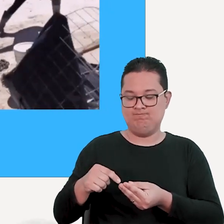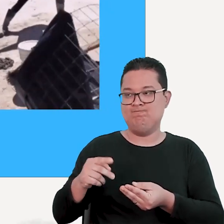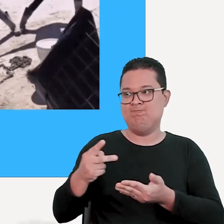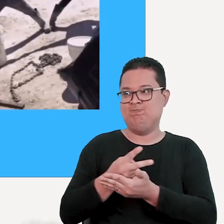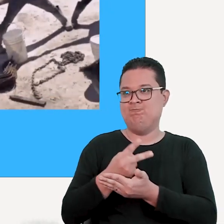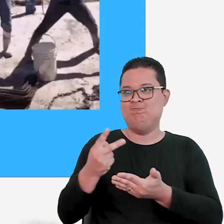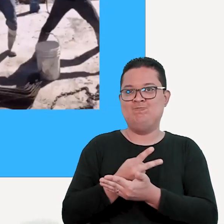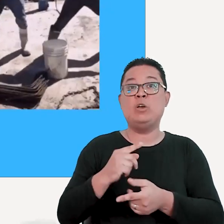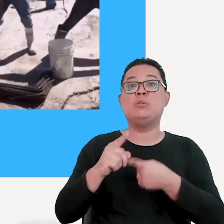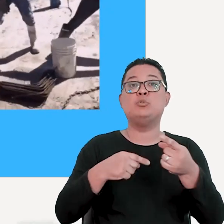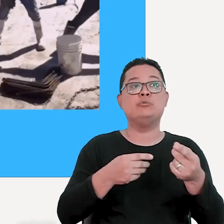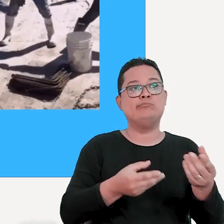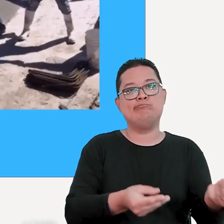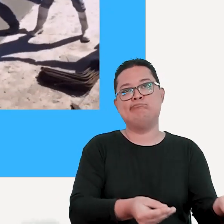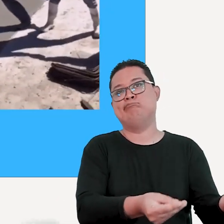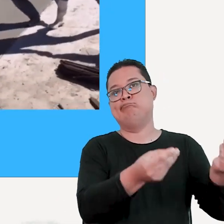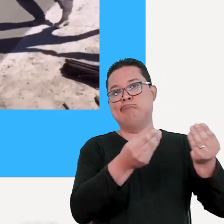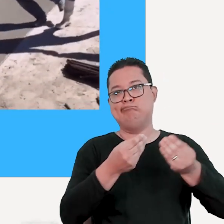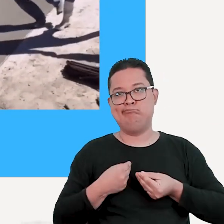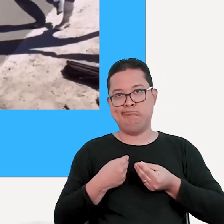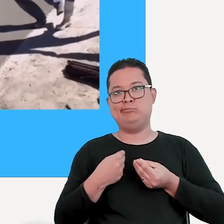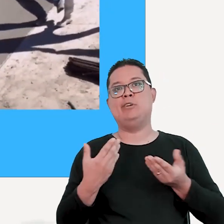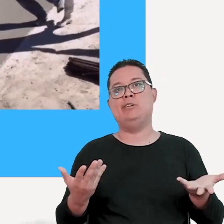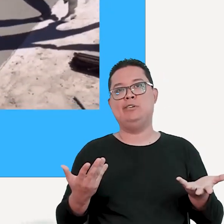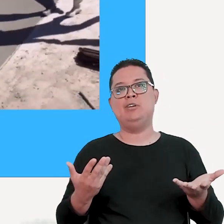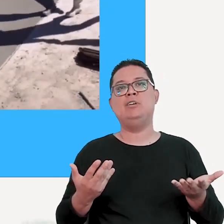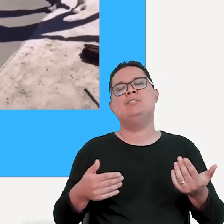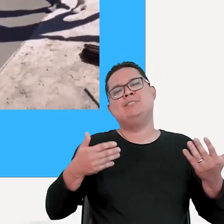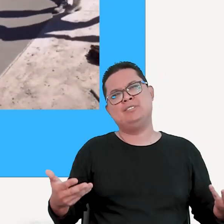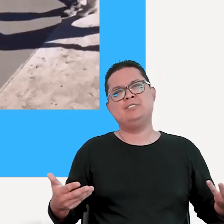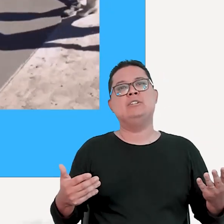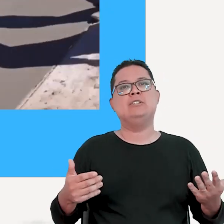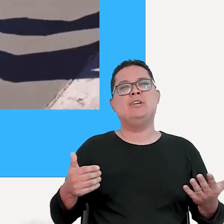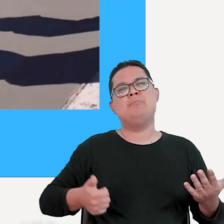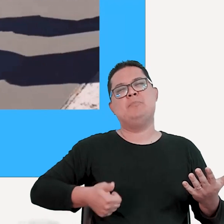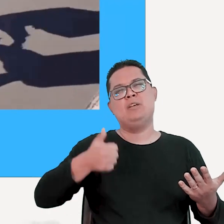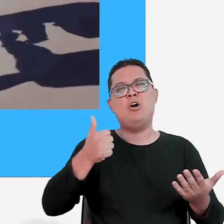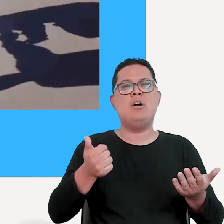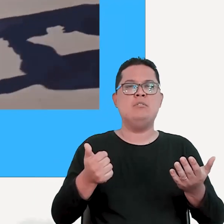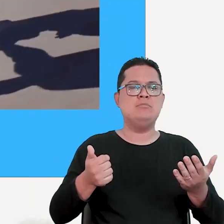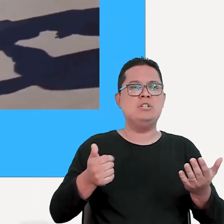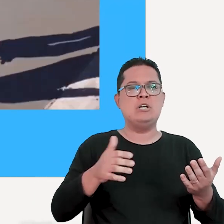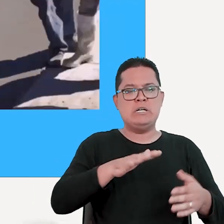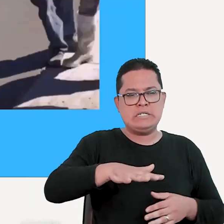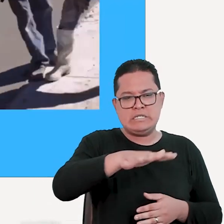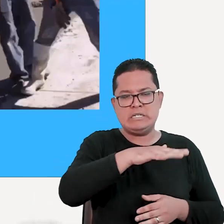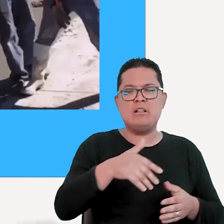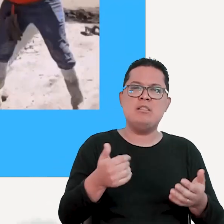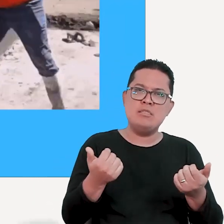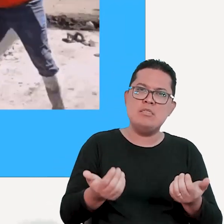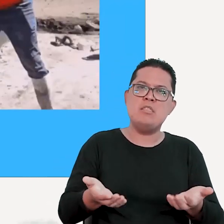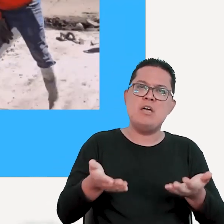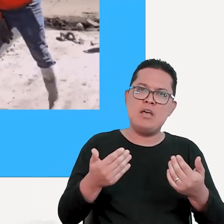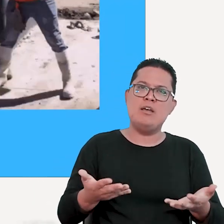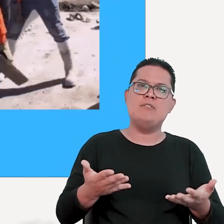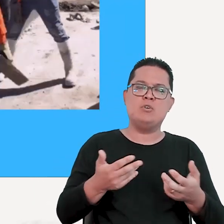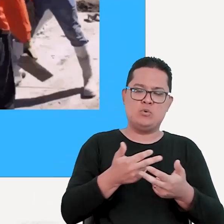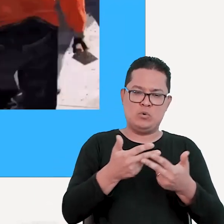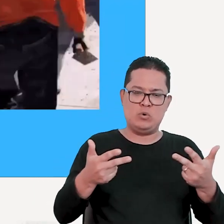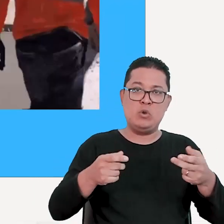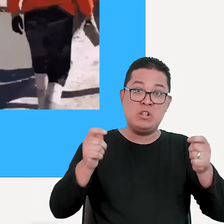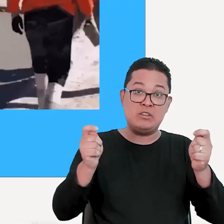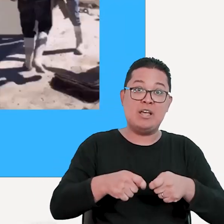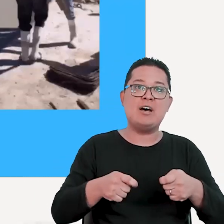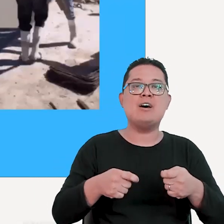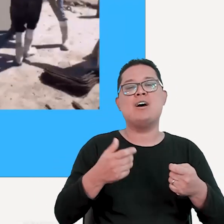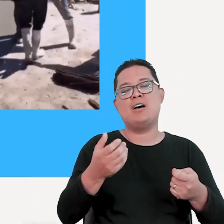mais eficiente, mais leve possível, nada melhor do que manter um bom relacionamento. Então, o trabalho em equipe aqui não é clichê, é algo que